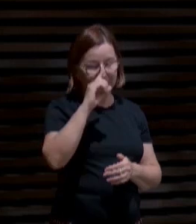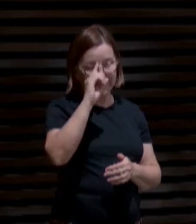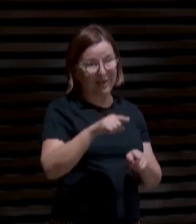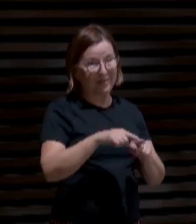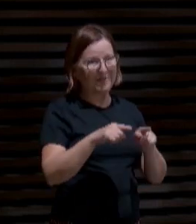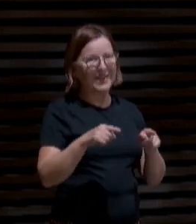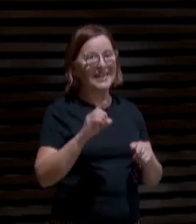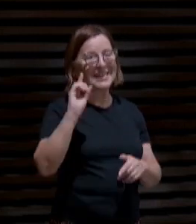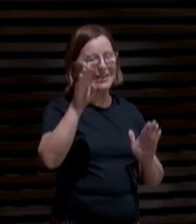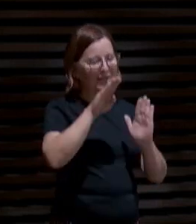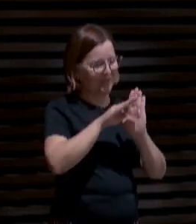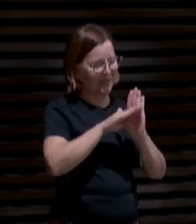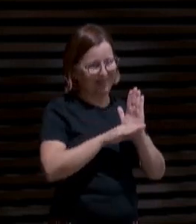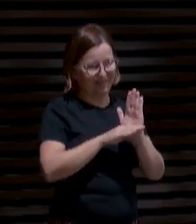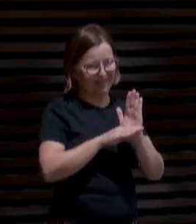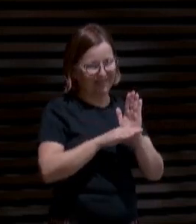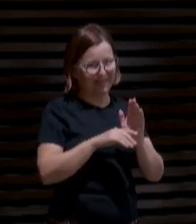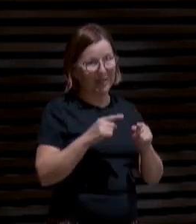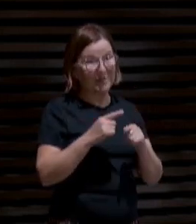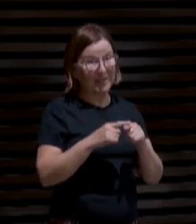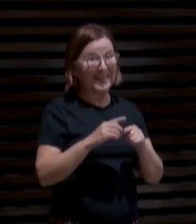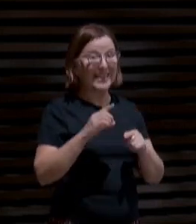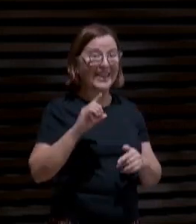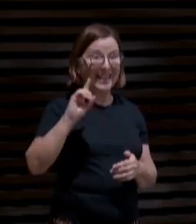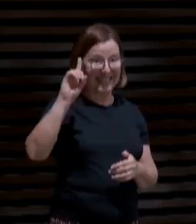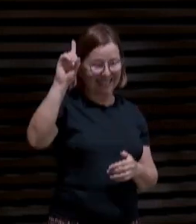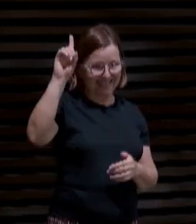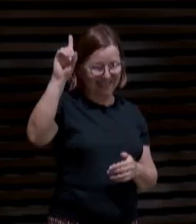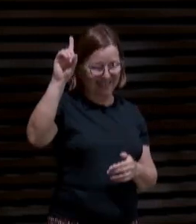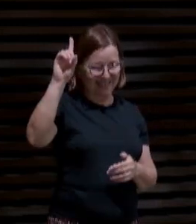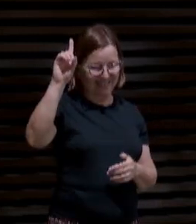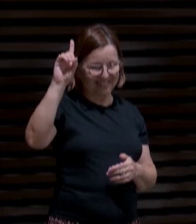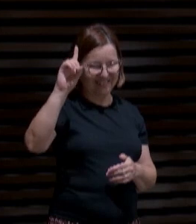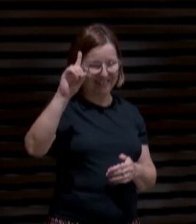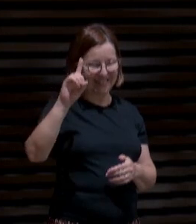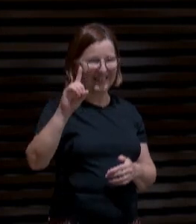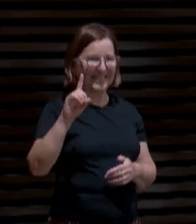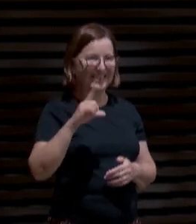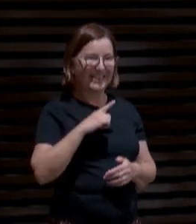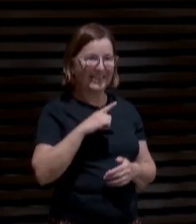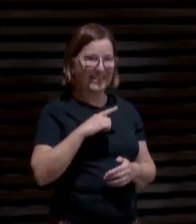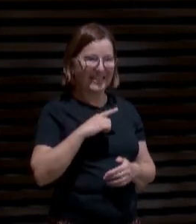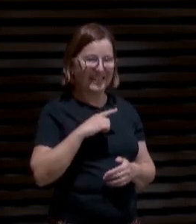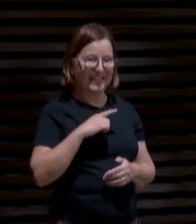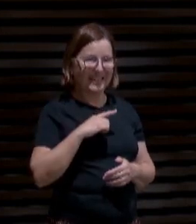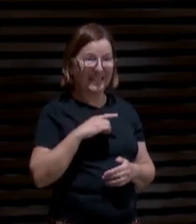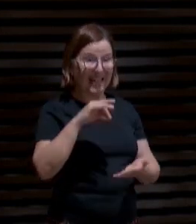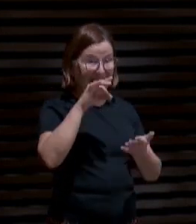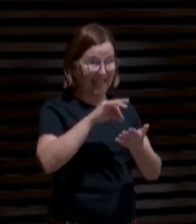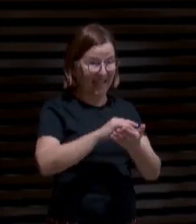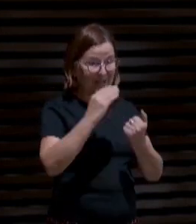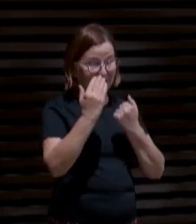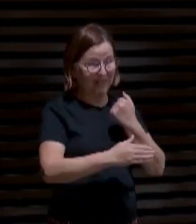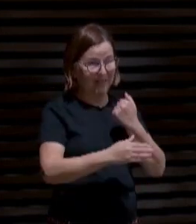esse julgamento, porque Ele tinha em vista a real condenação do pecador,